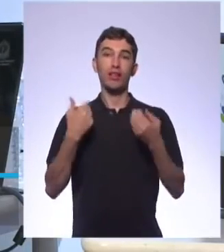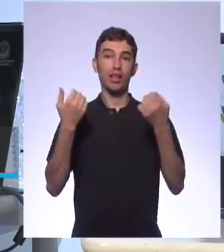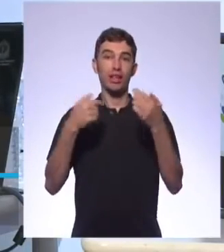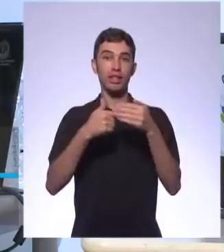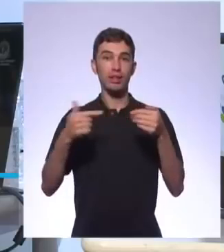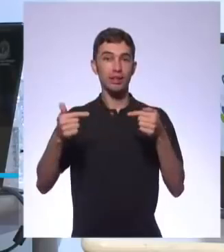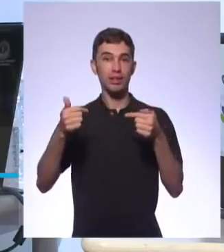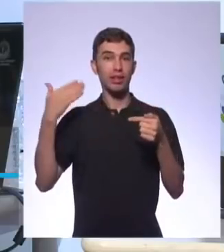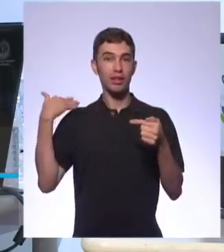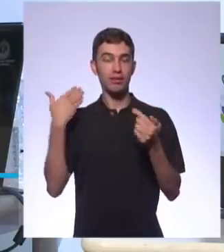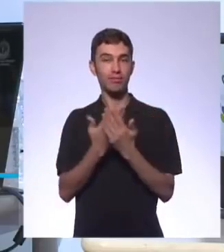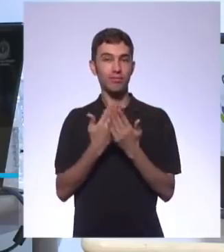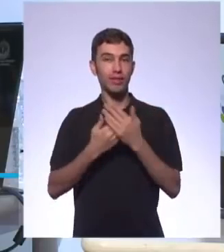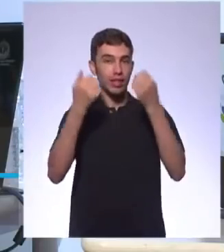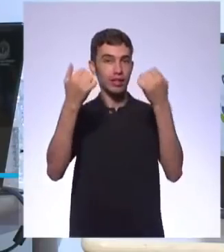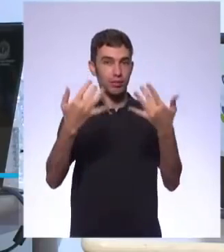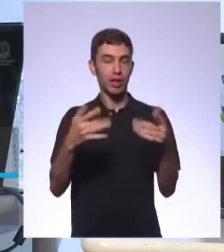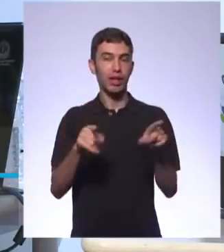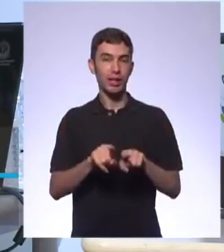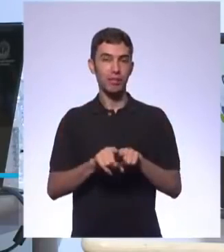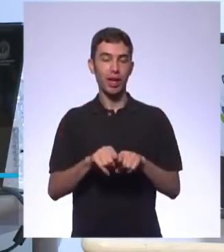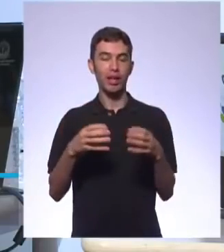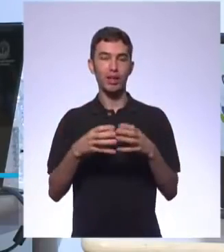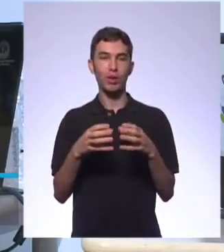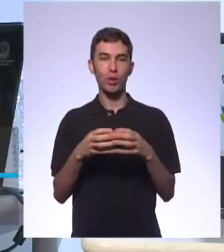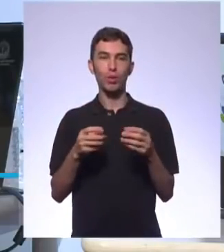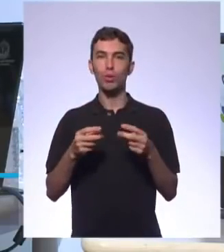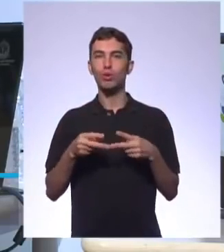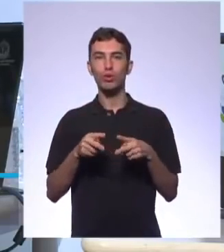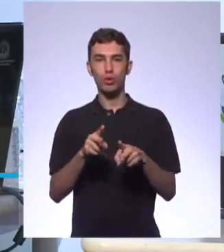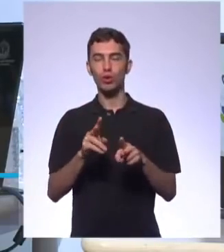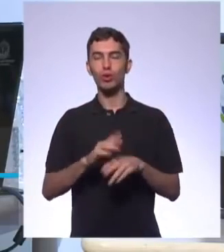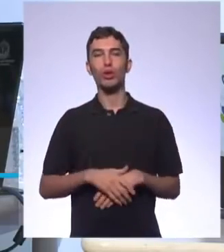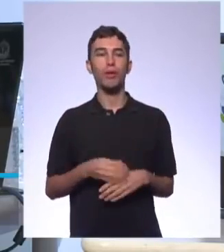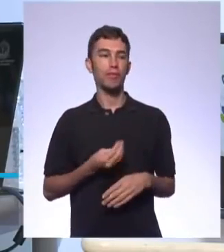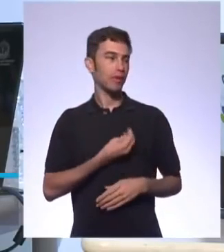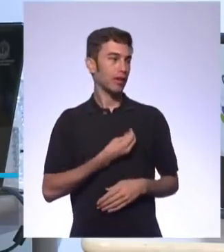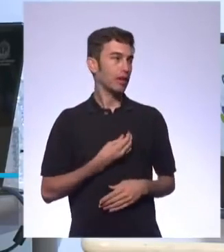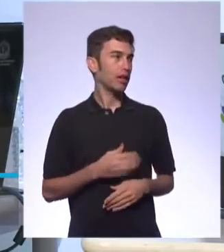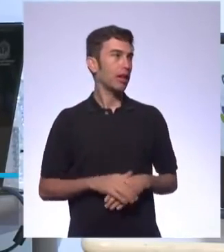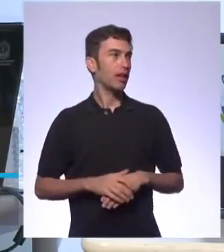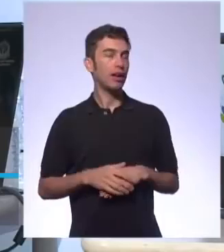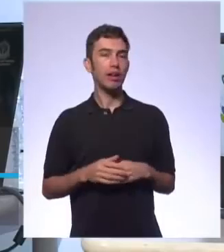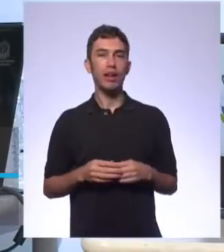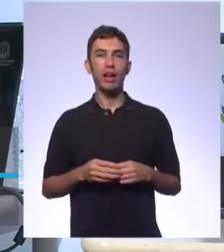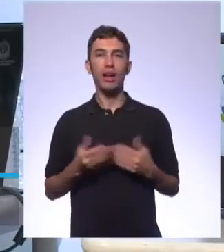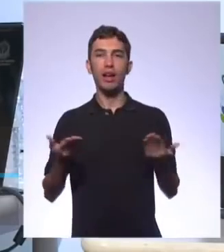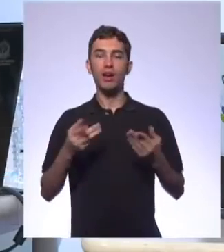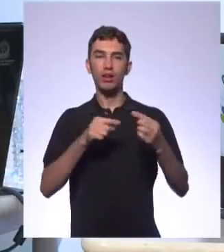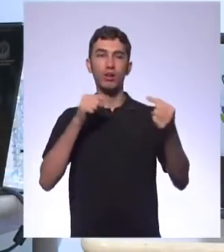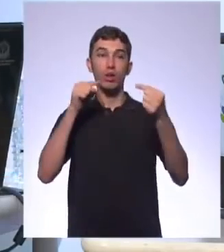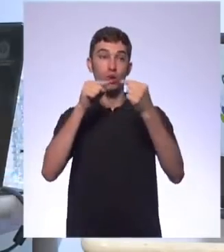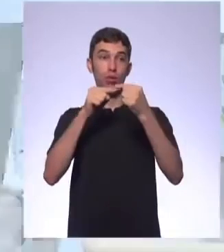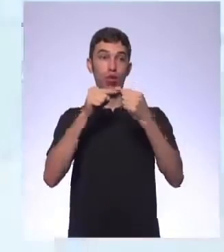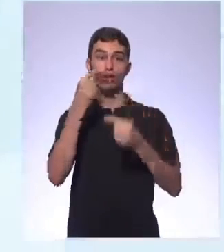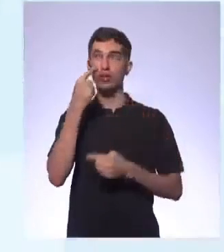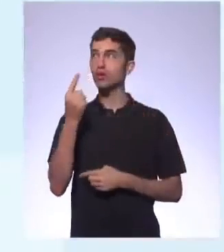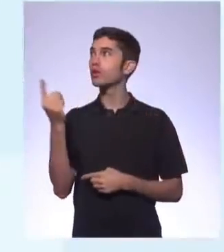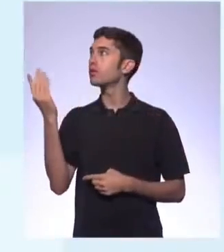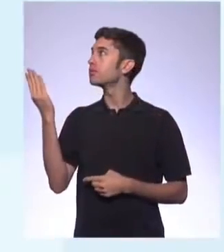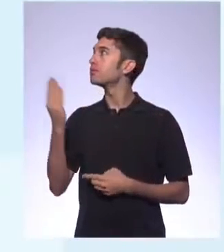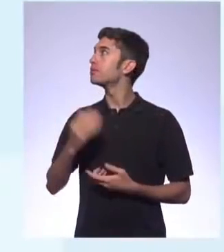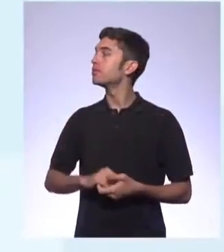semana passada, certo? Mas, vida que segue, então bora lá continuar. Objetivos aí da nossa aula na